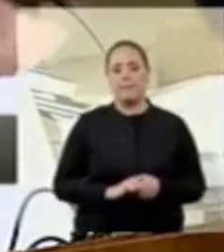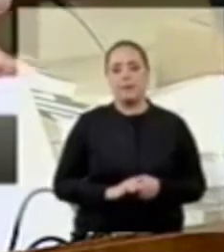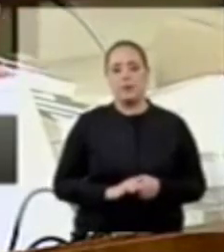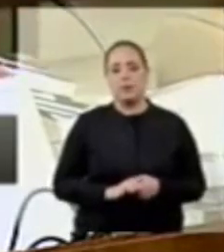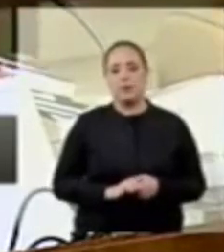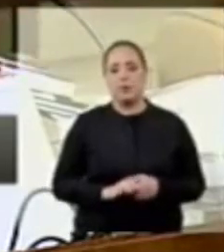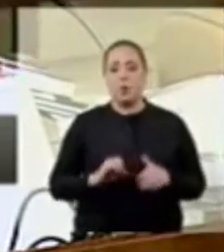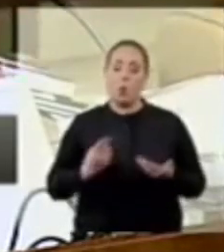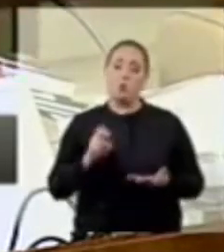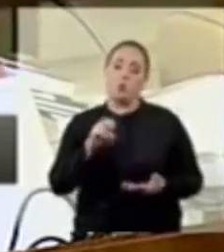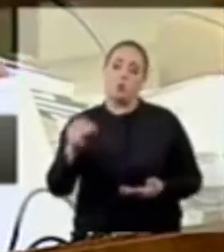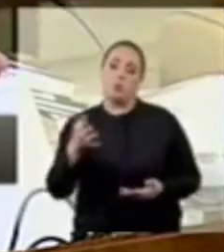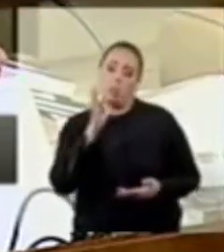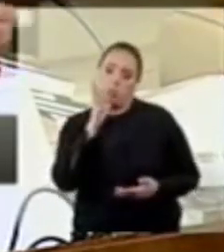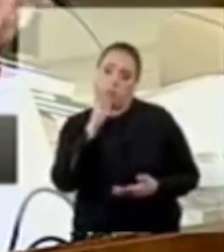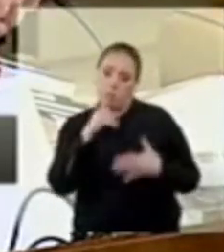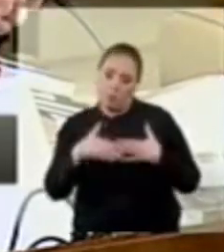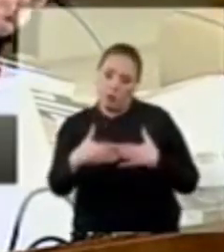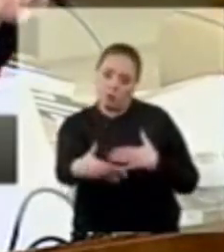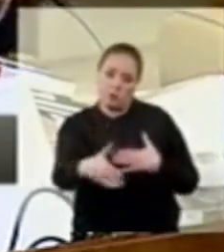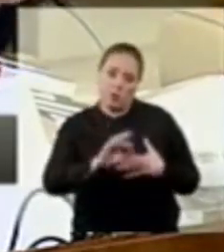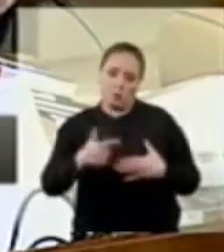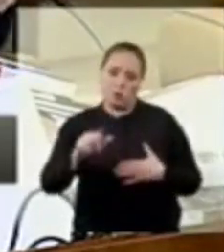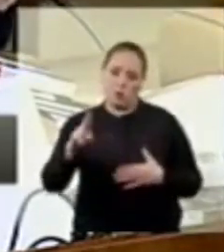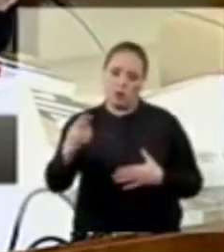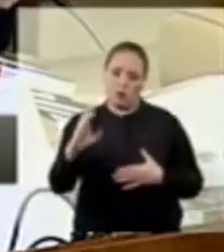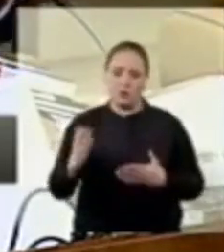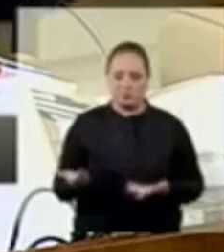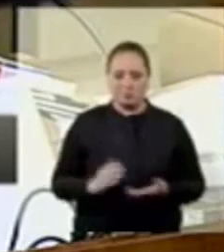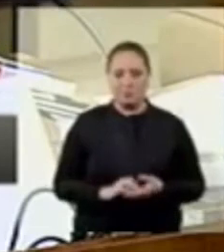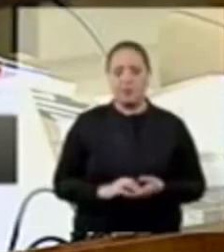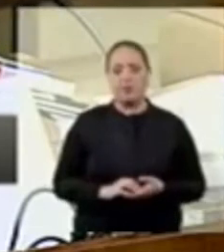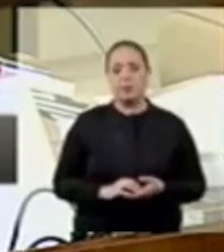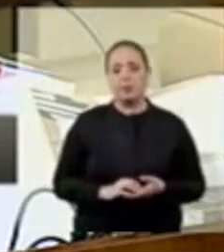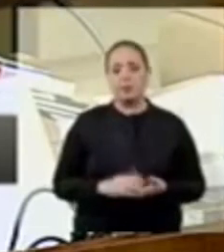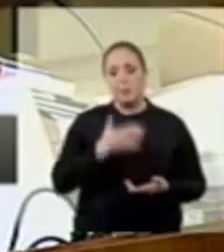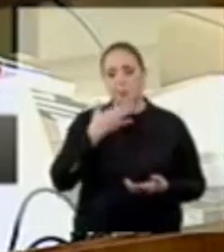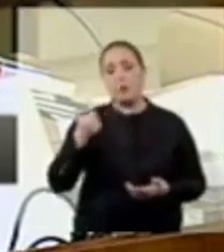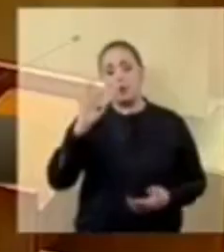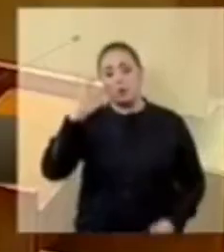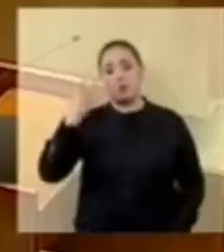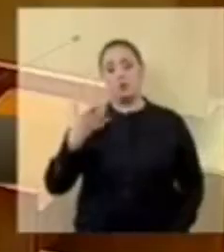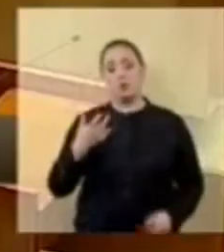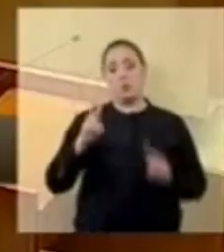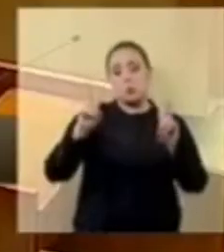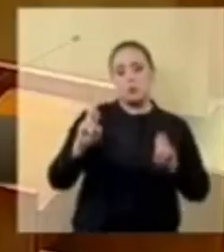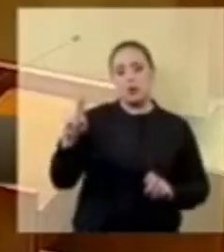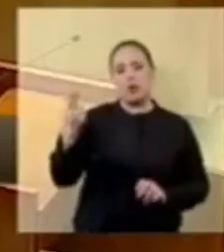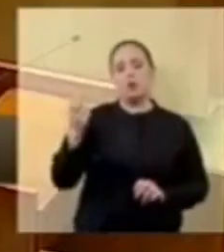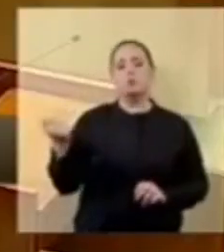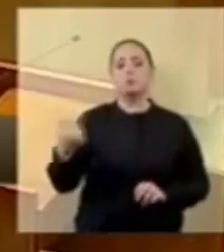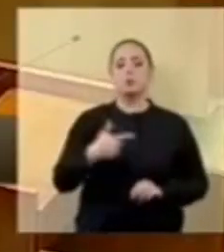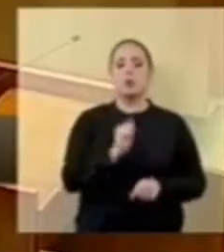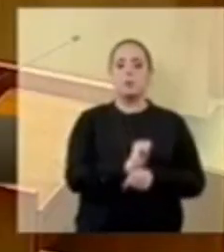apostando na própria fundação portanto faz muito mais sentido decidir essa questão por ali as cópias do que esperando o